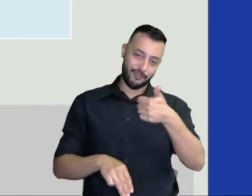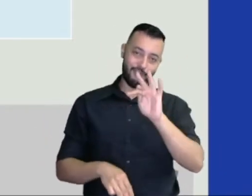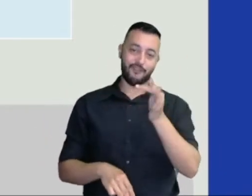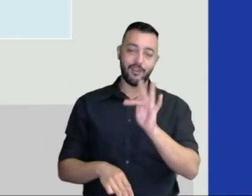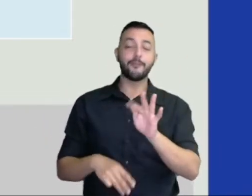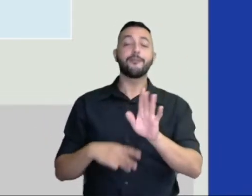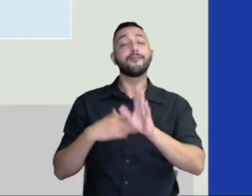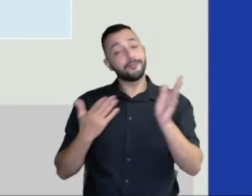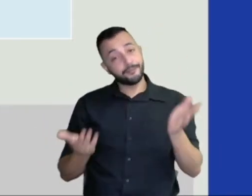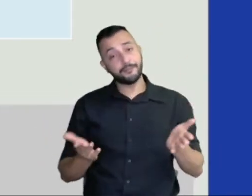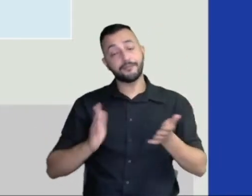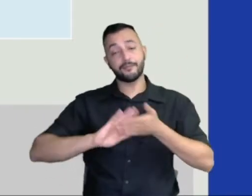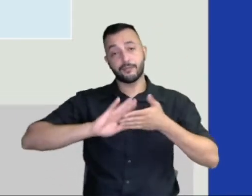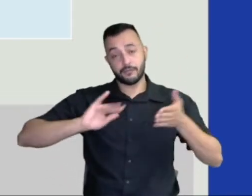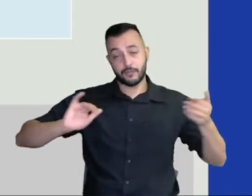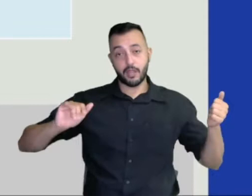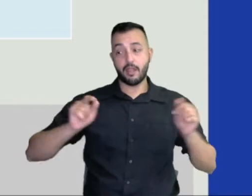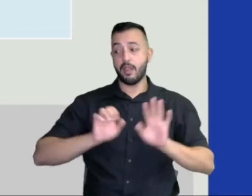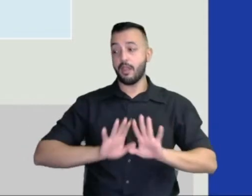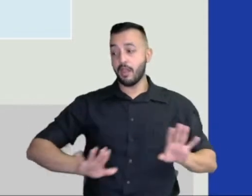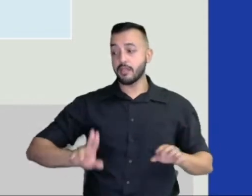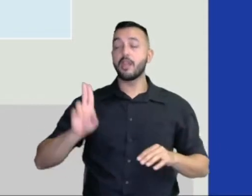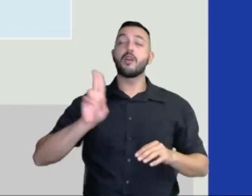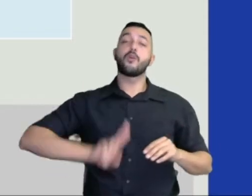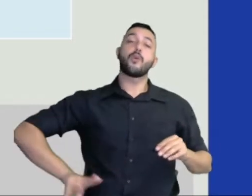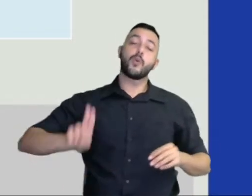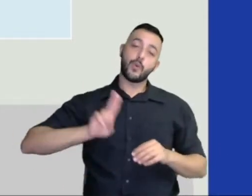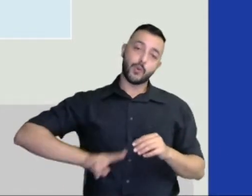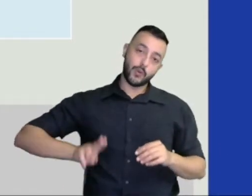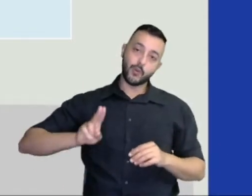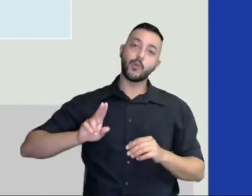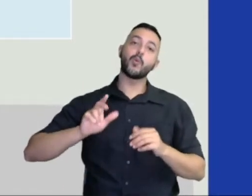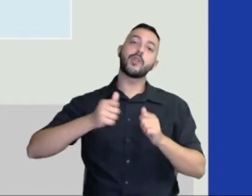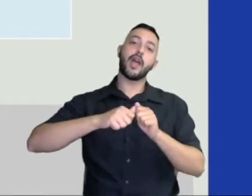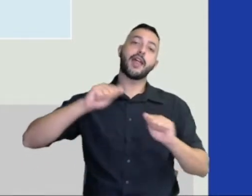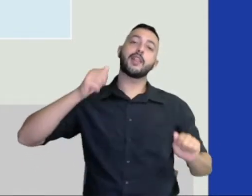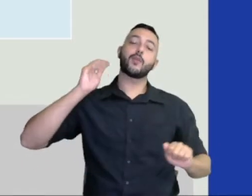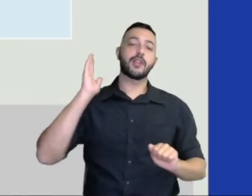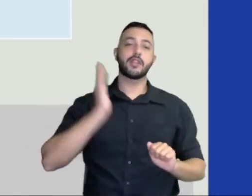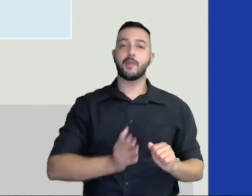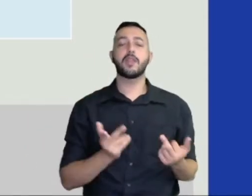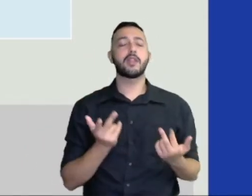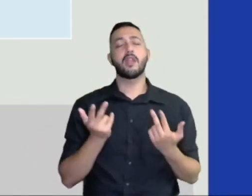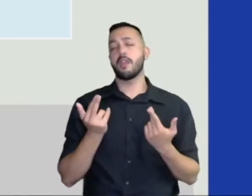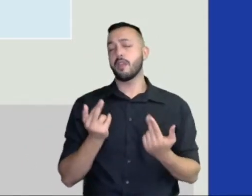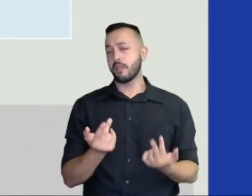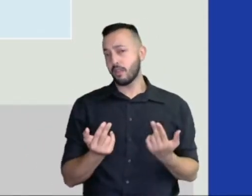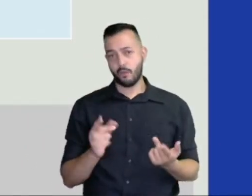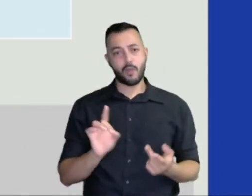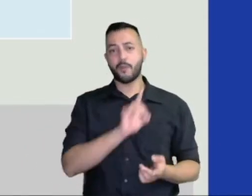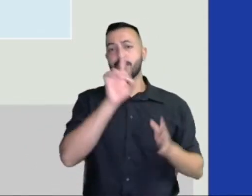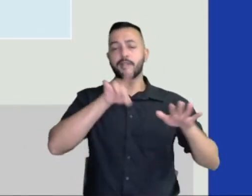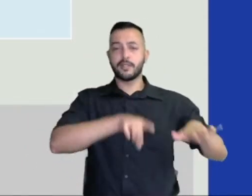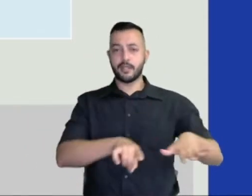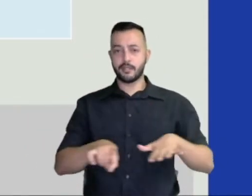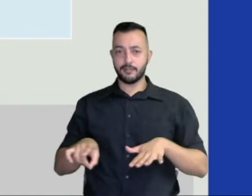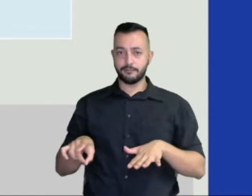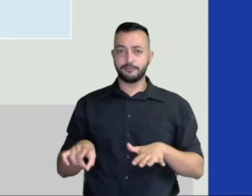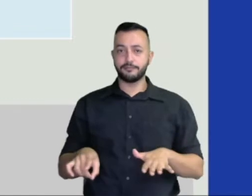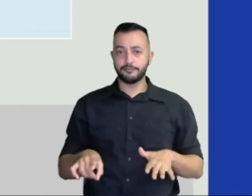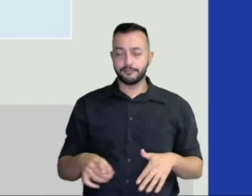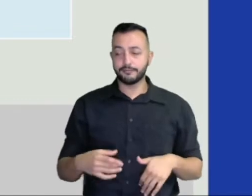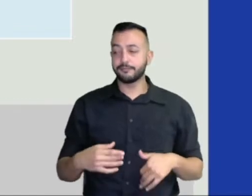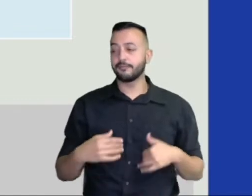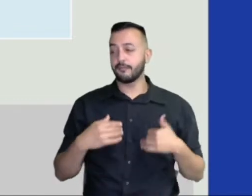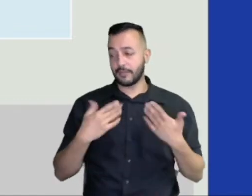espanhol, nesses casos, a gente vai usar o artigo determinado. A mesma coisa para o dia da semana.